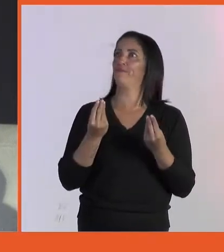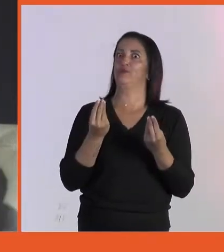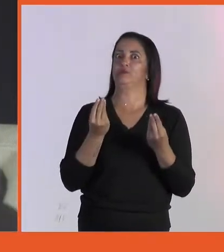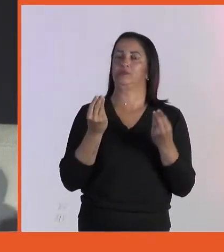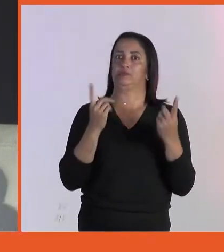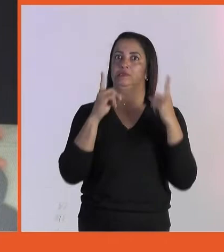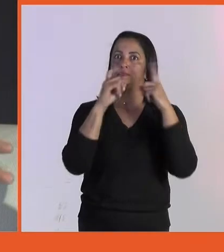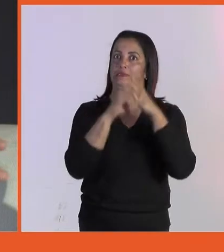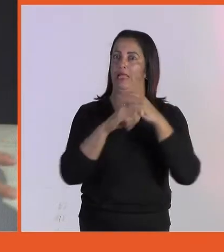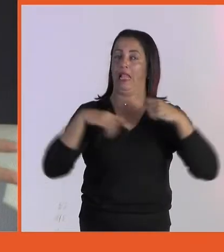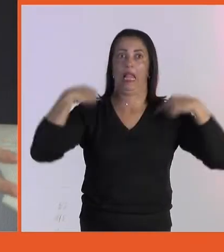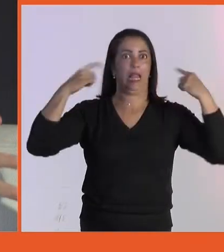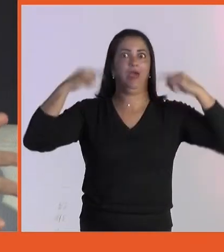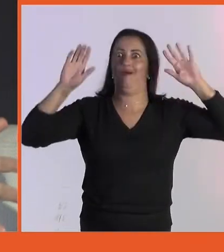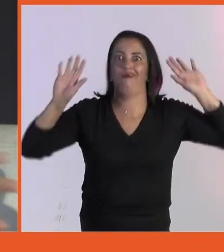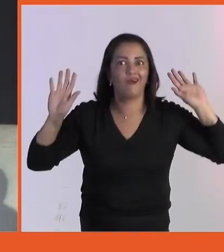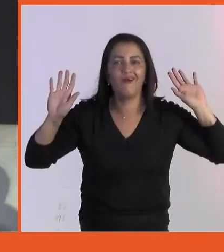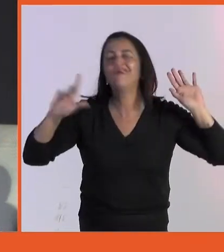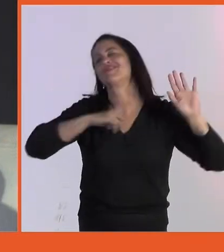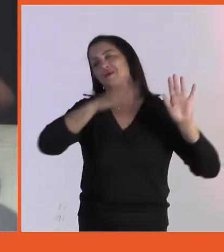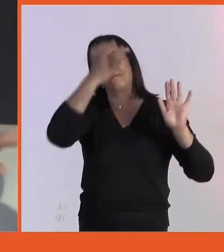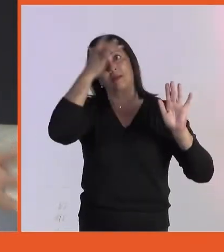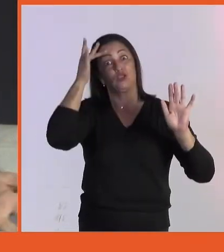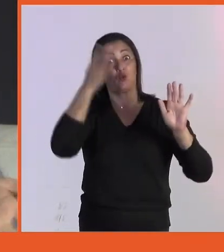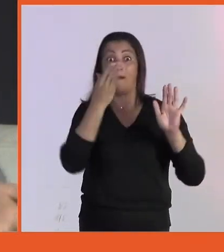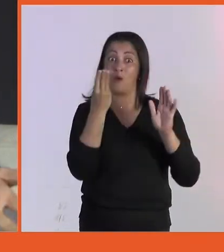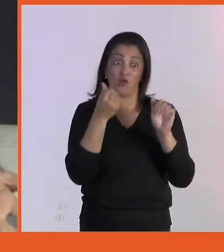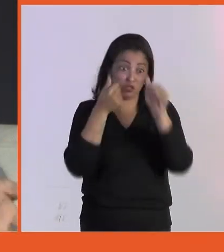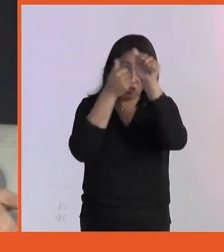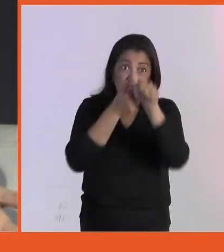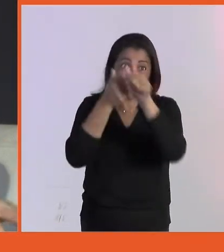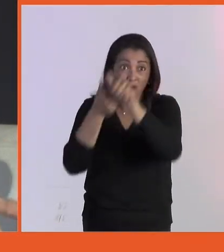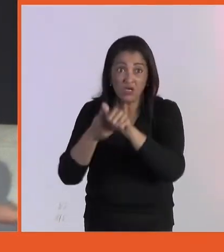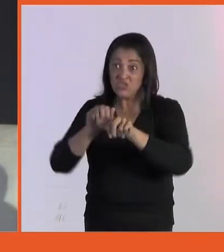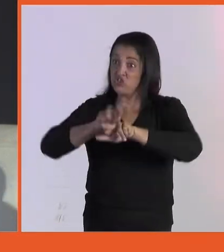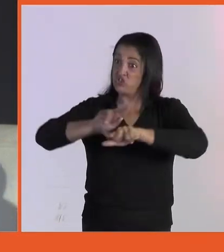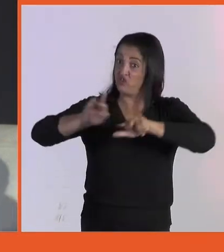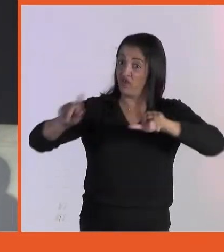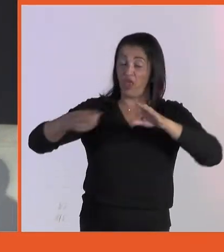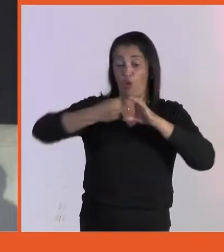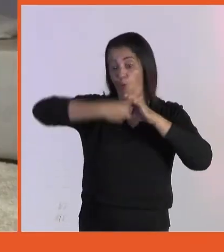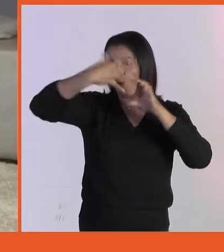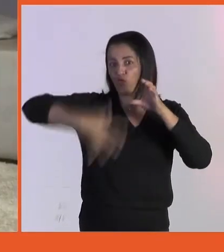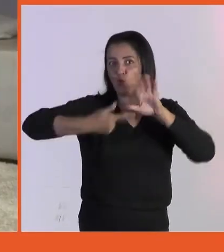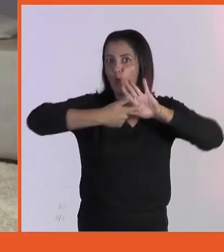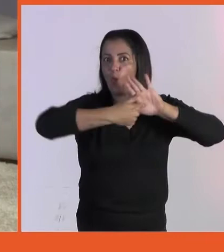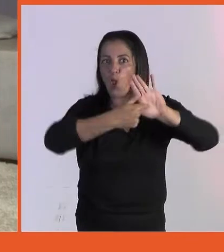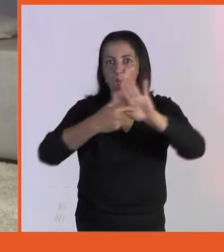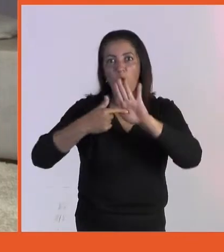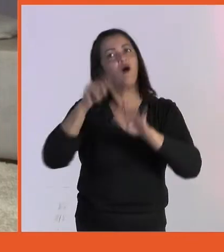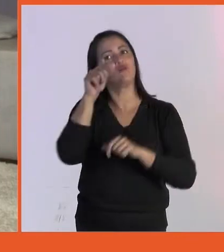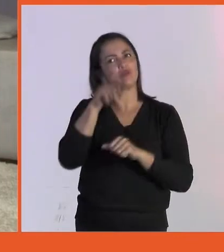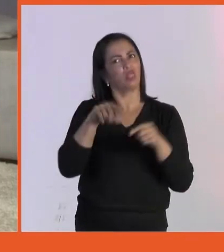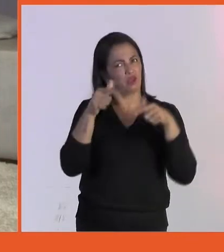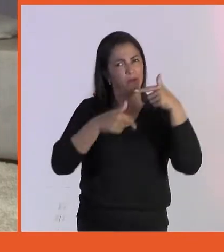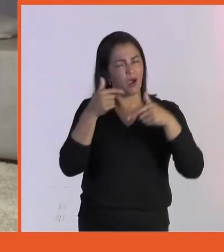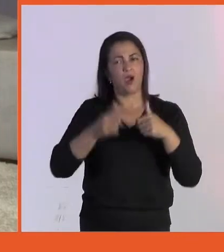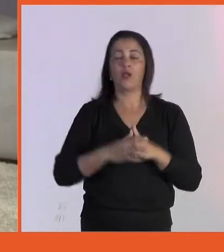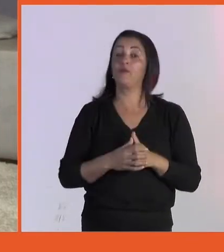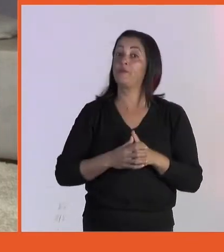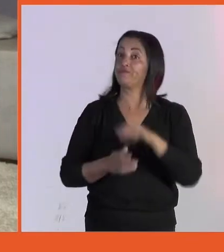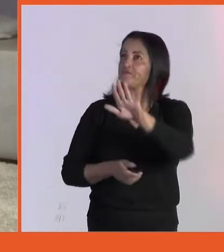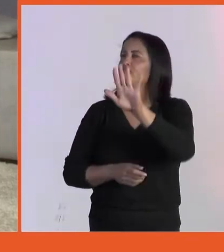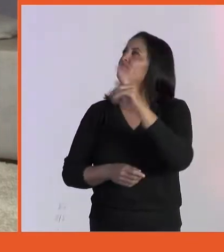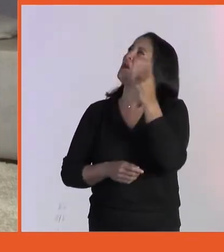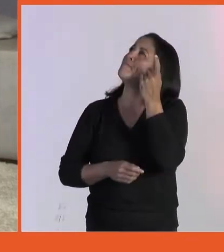Tipo, muita gente diferente começa a seguir e se engajar com diferentes tipos de conteúdo que você faz, né? Sim, sim. É, se a gente parar pra pensar,